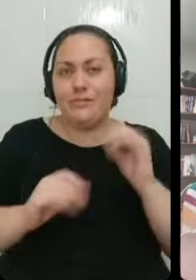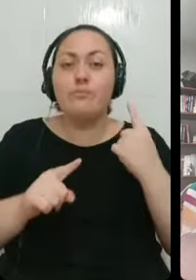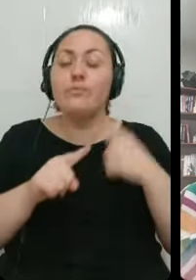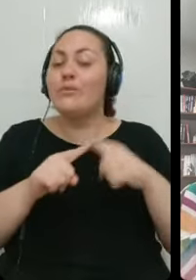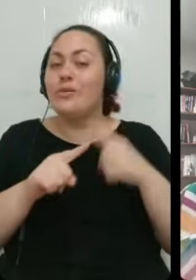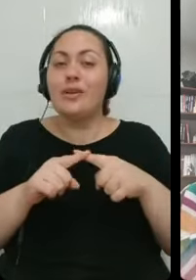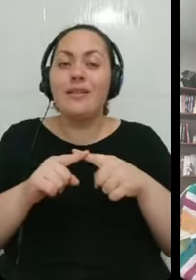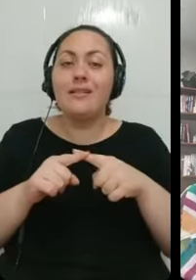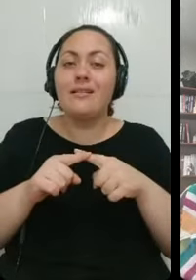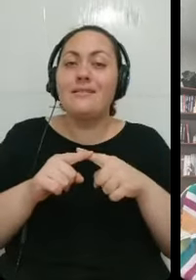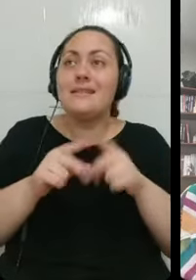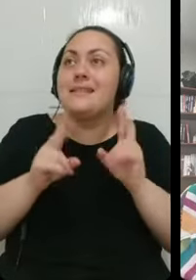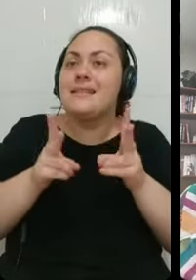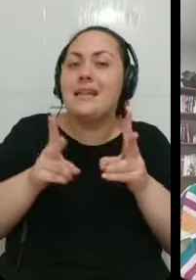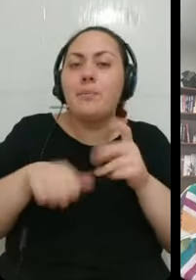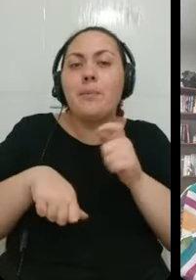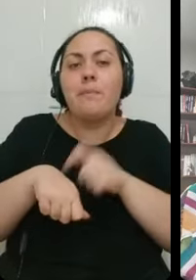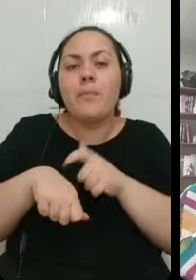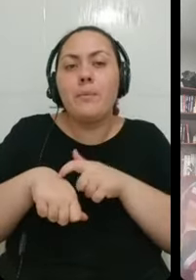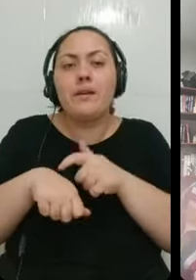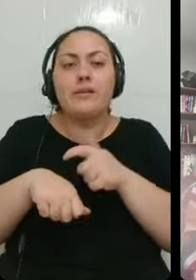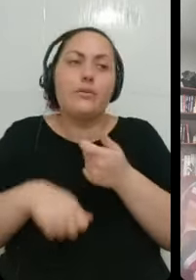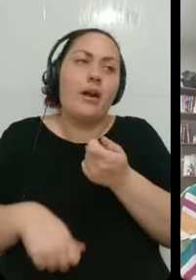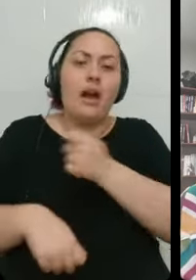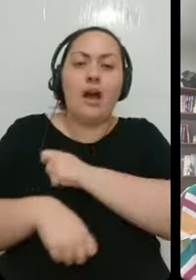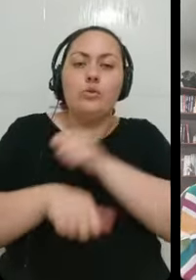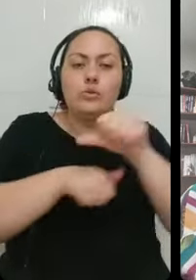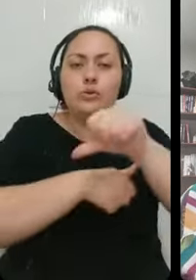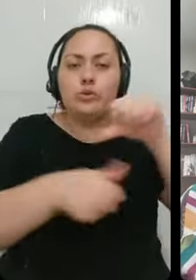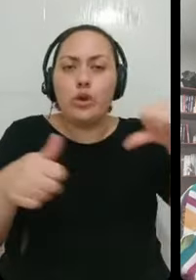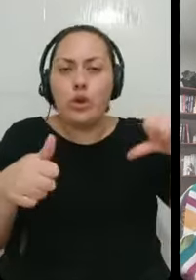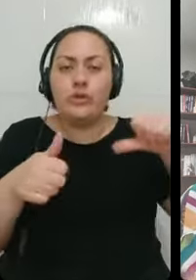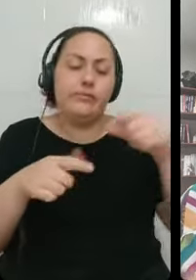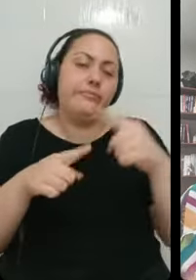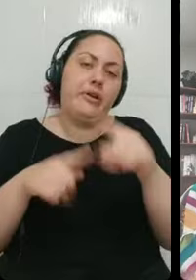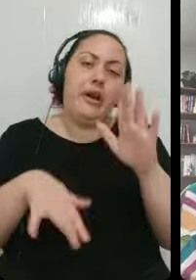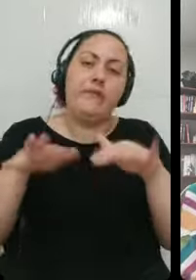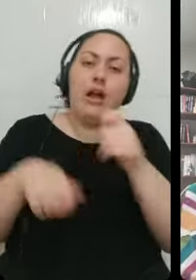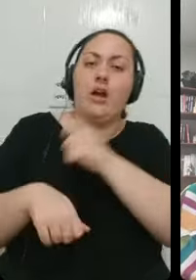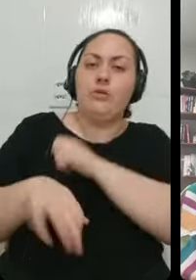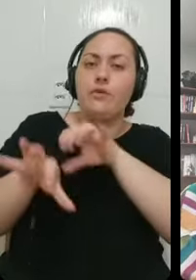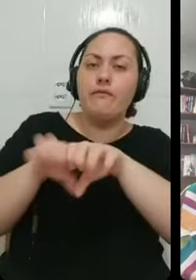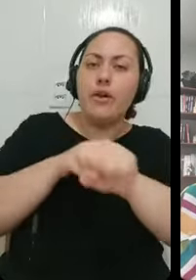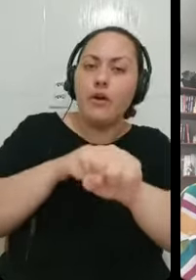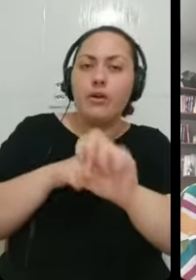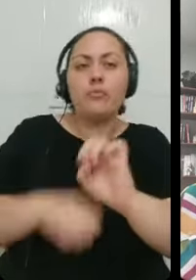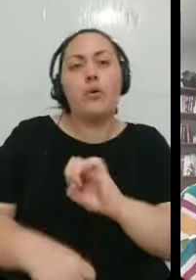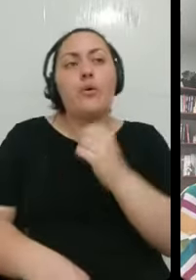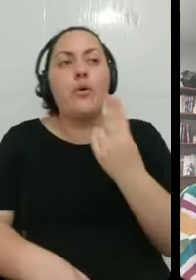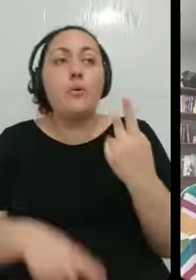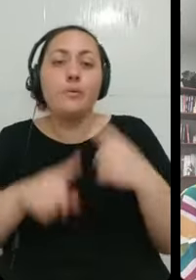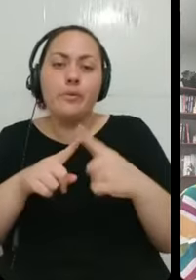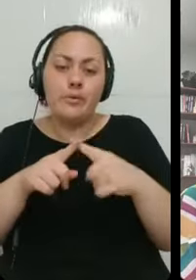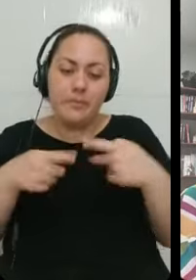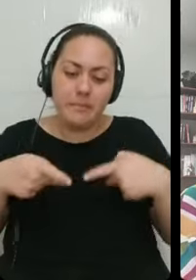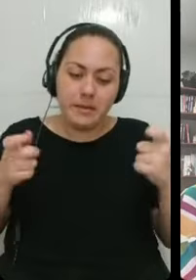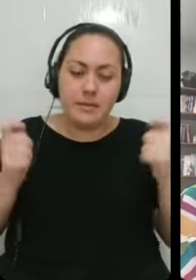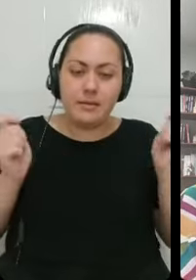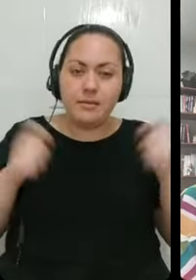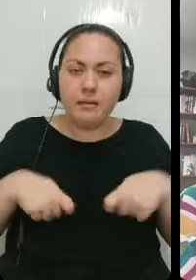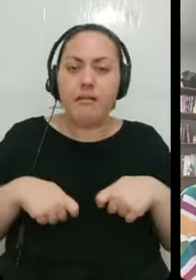há troca, né, de alunos, ou porque os alunos se formaram, ou porque perceberam que podiam